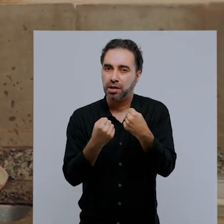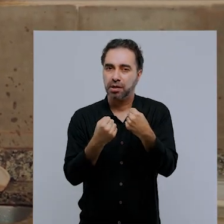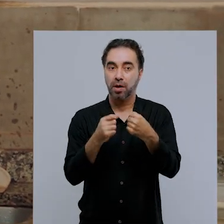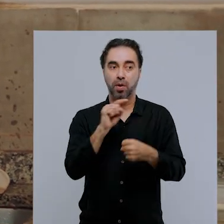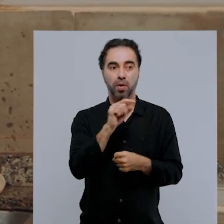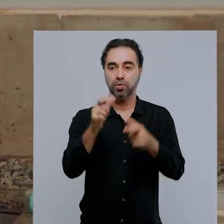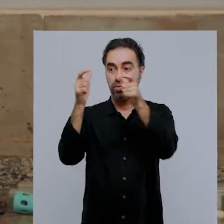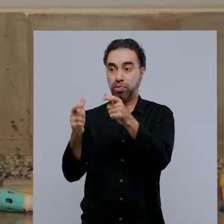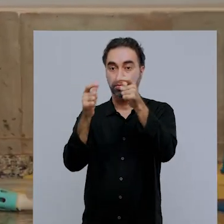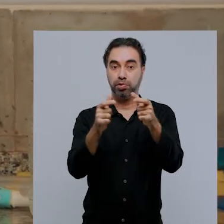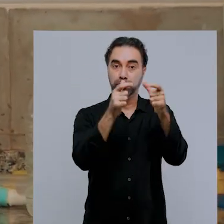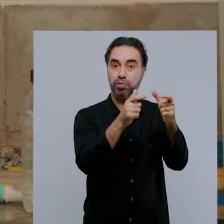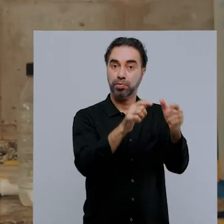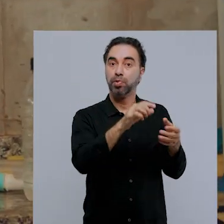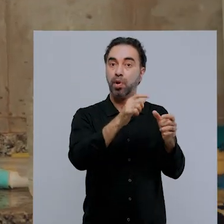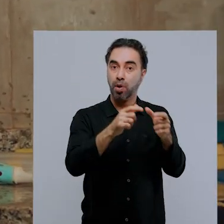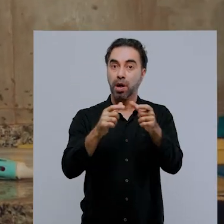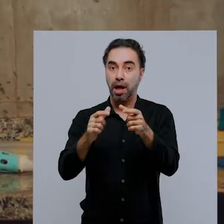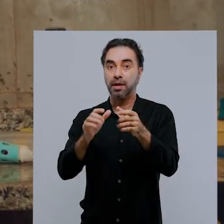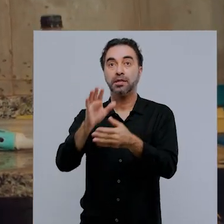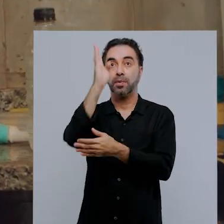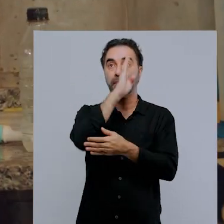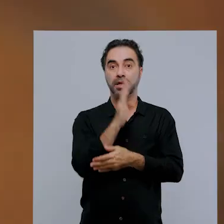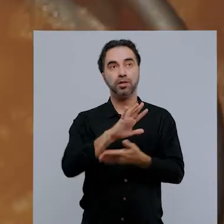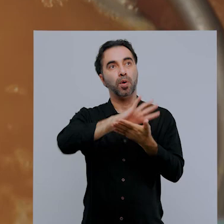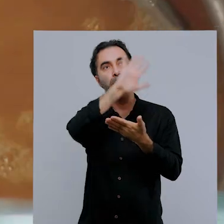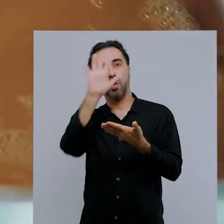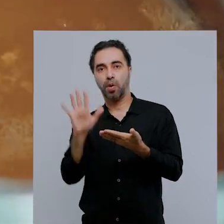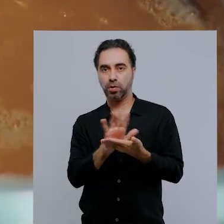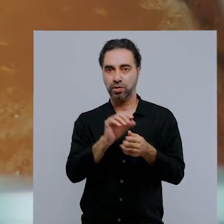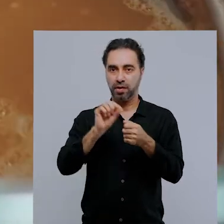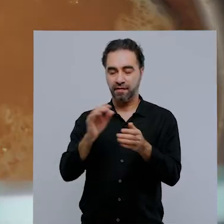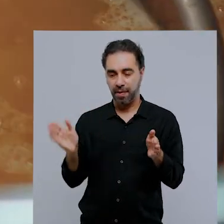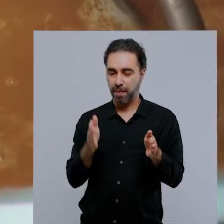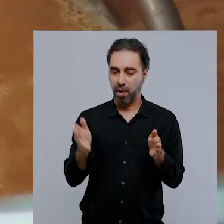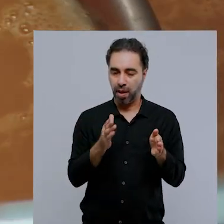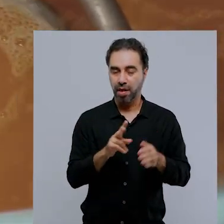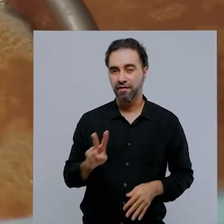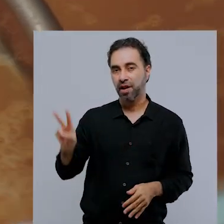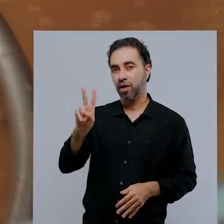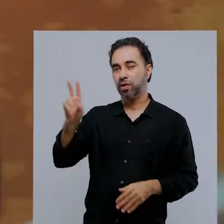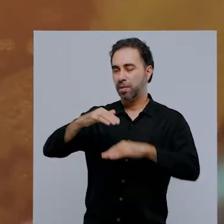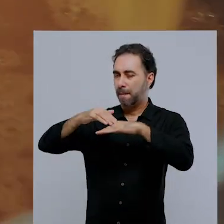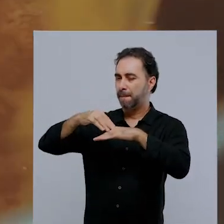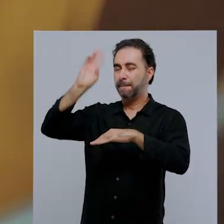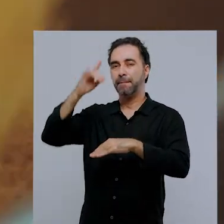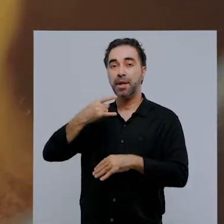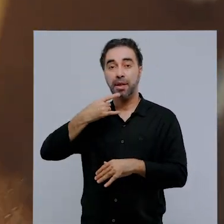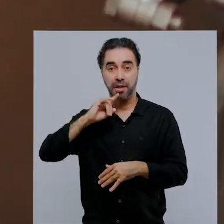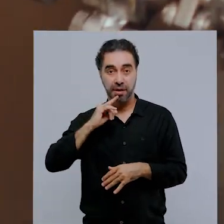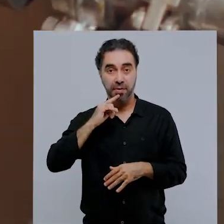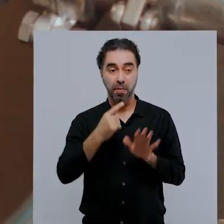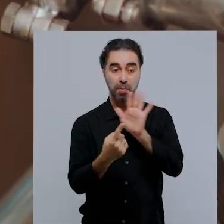especialização dos alambiques espalhados de norte a sul do Brasil, que refinam a produção, valorizam ainda mais a cachaça